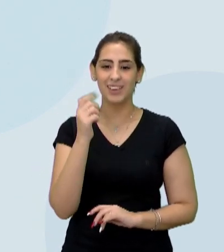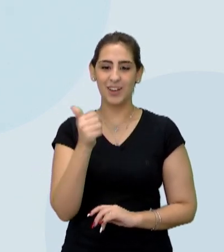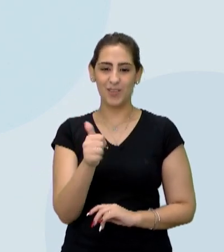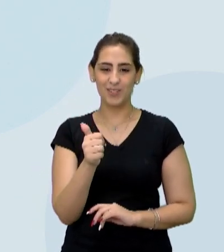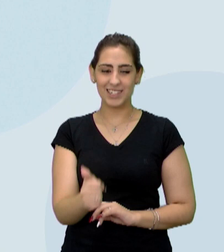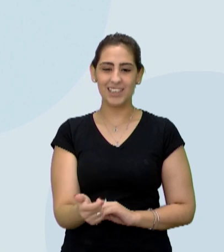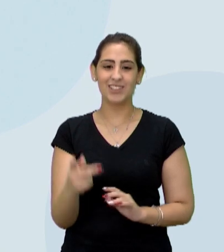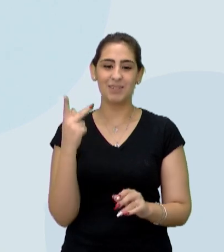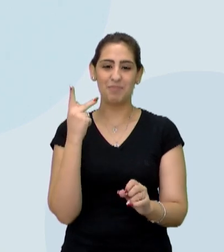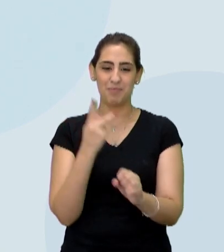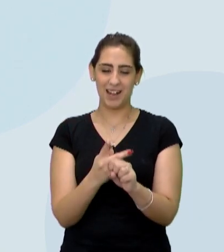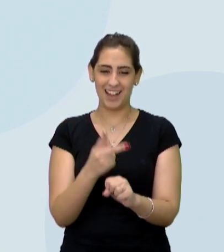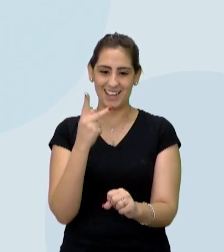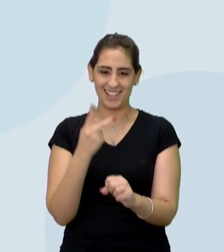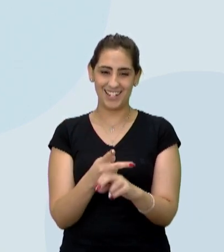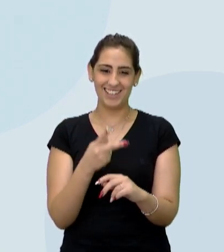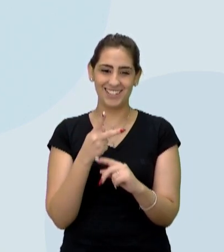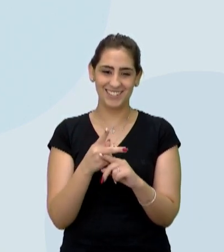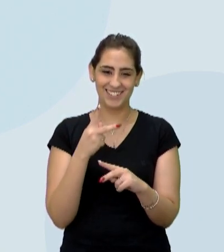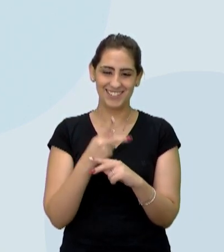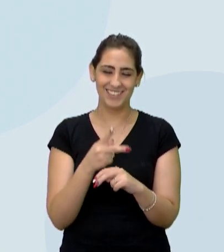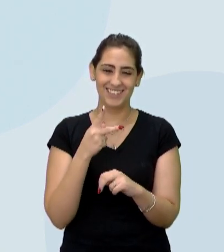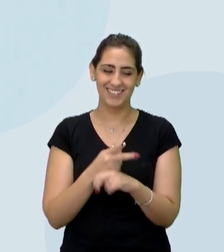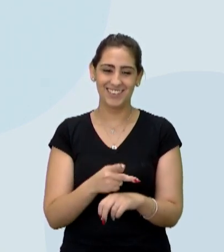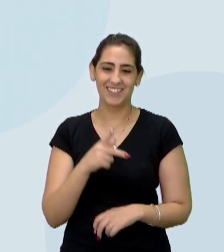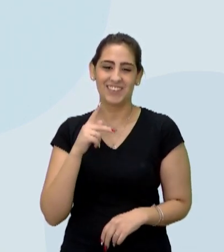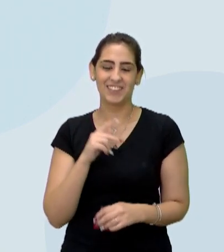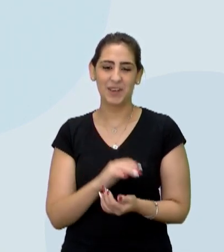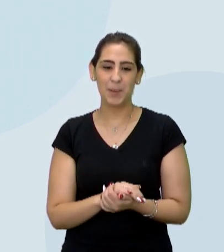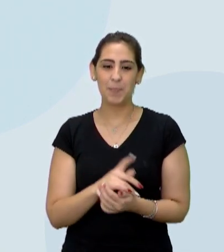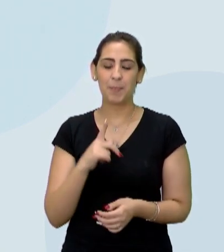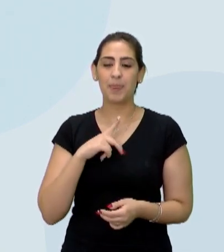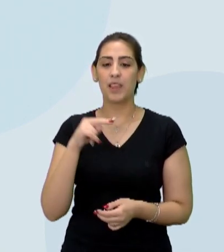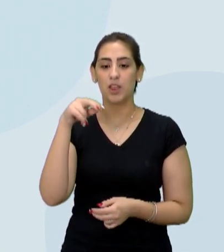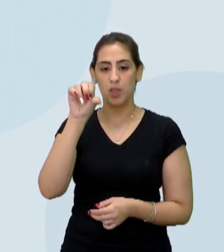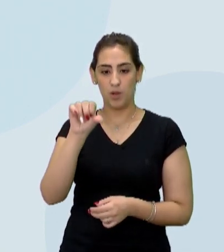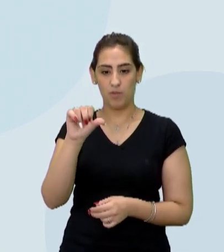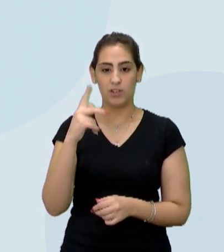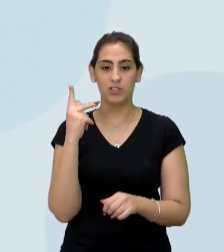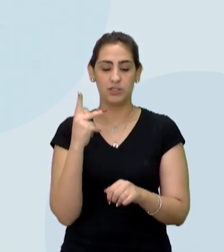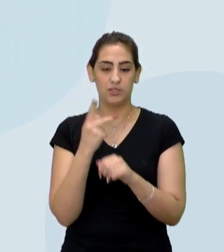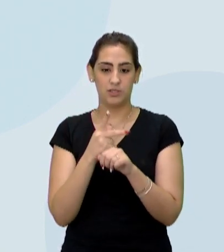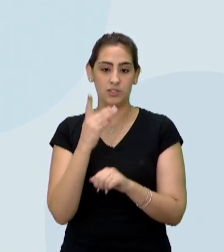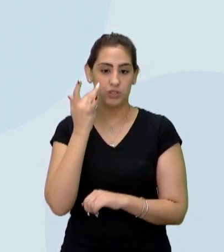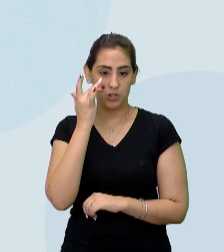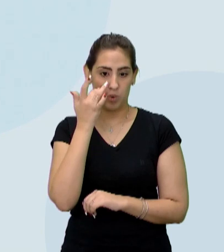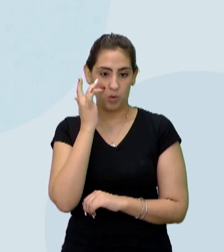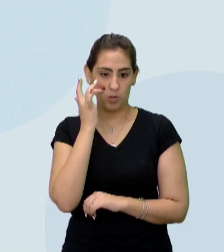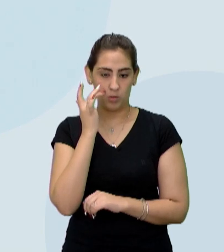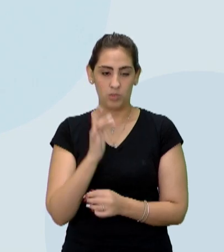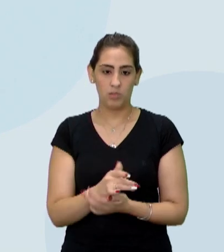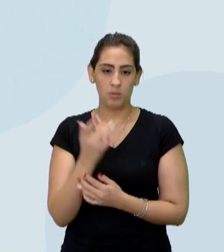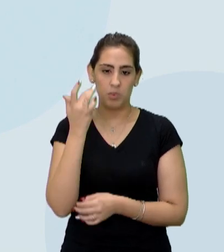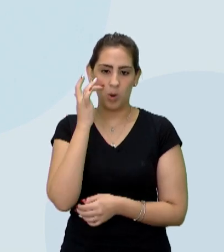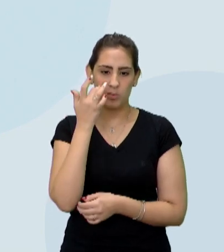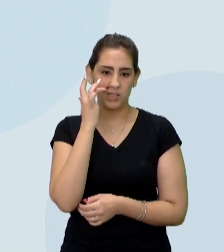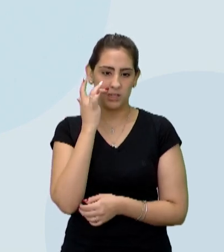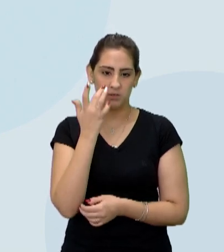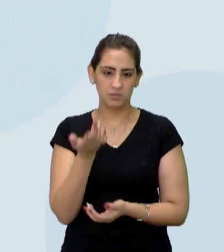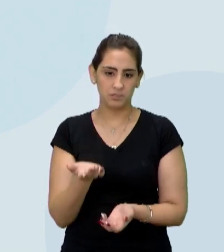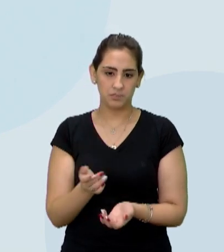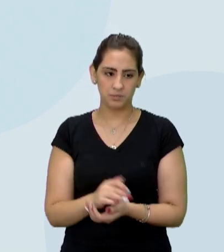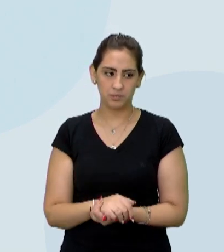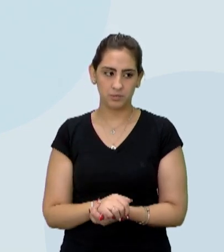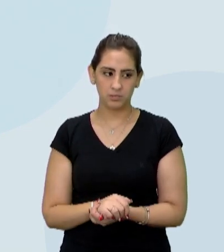que a Itália tem 8 de ouro, 9 de prata e 11 de bronze. O que nós vamos fazer? Eu vou separar esses dados